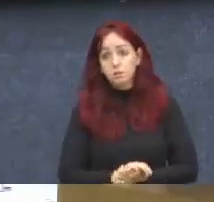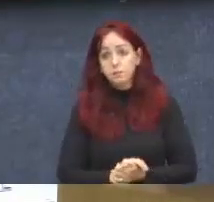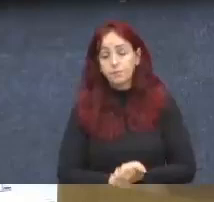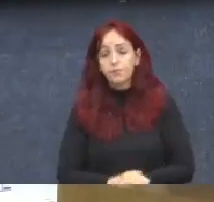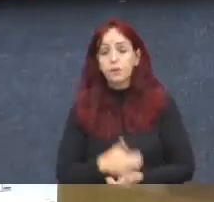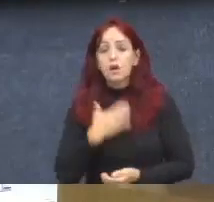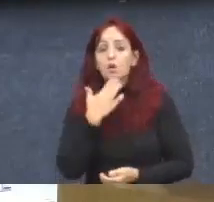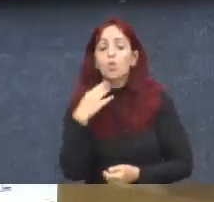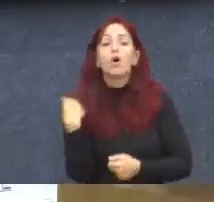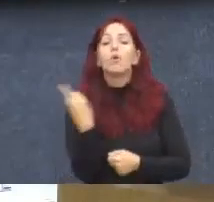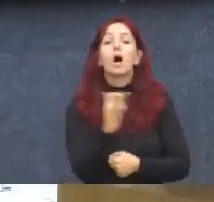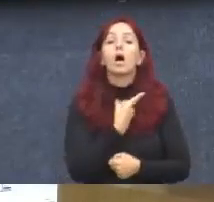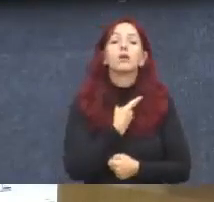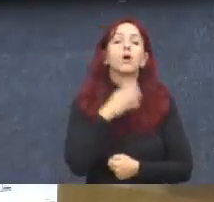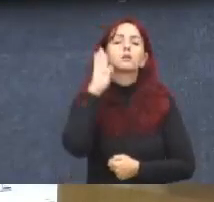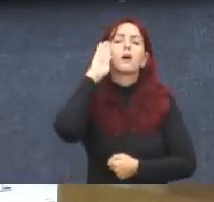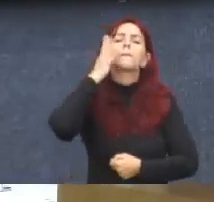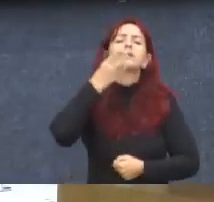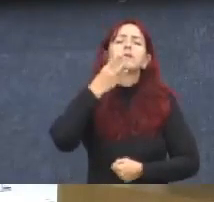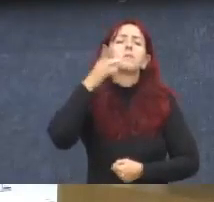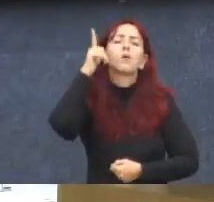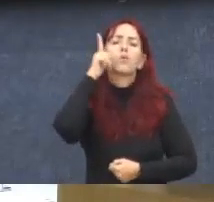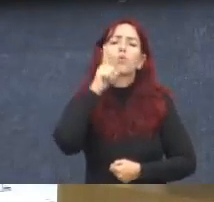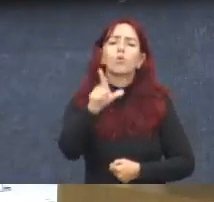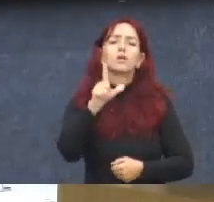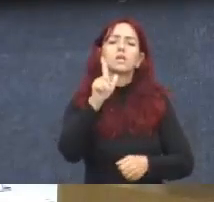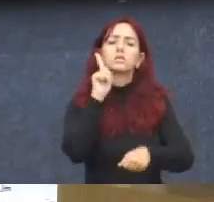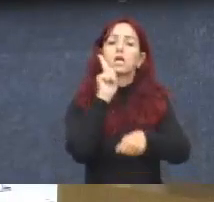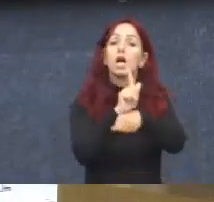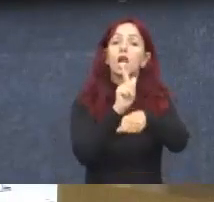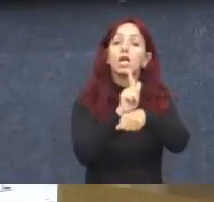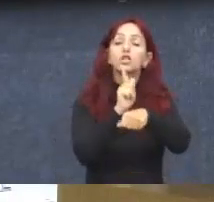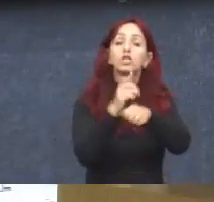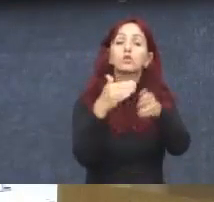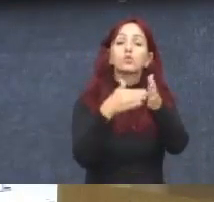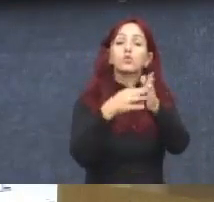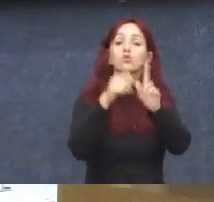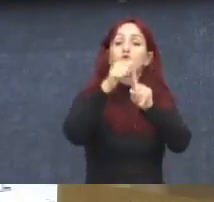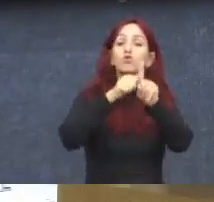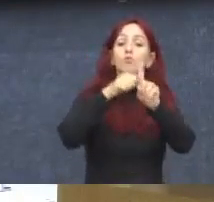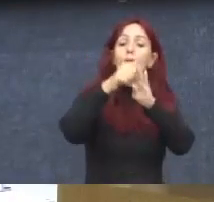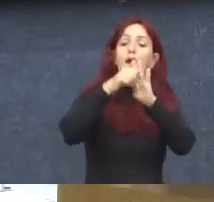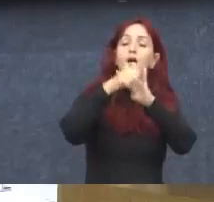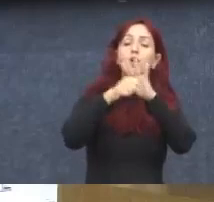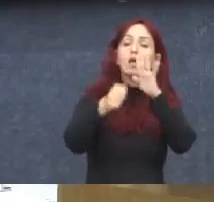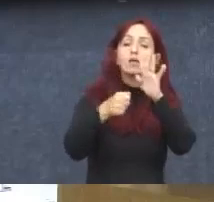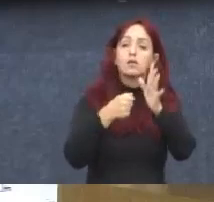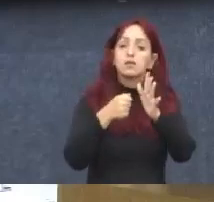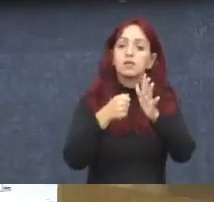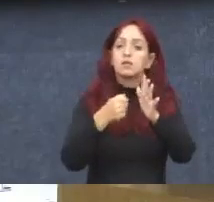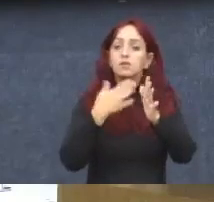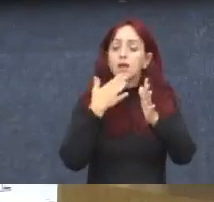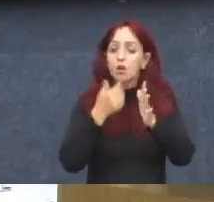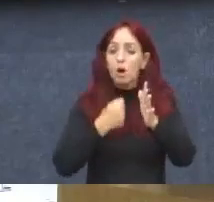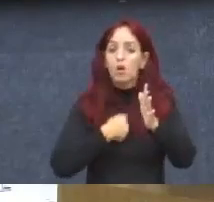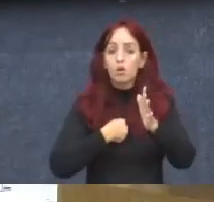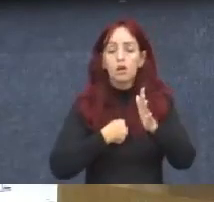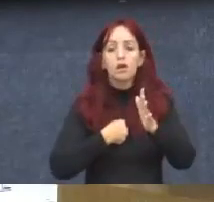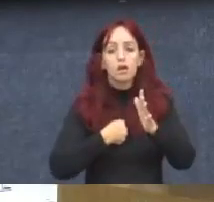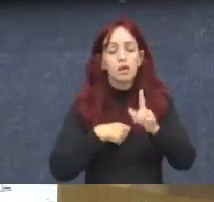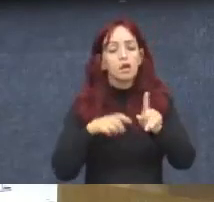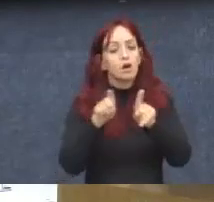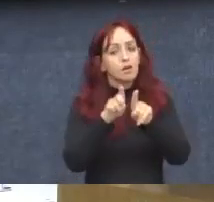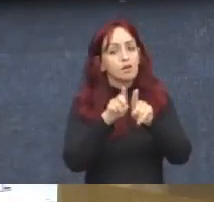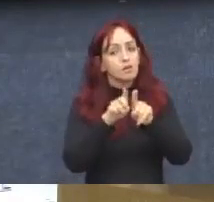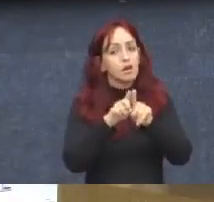a nossa principal conquista garantida nos últimos meses, da qual eu não abro mão, também